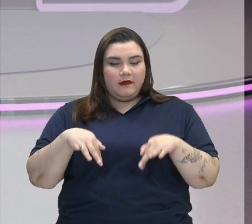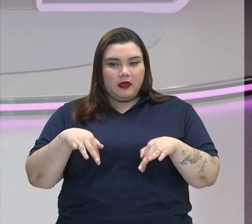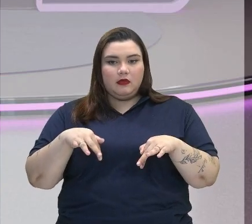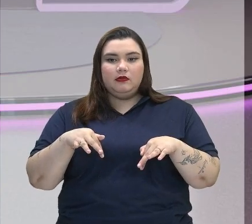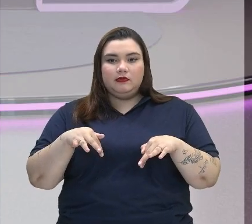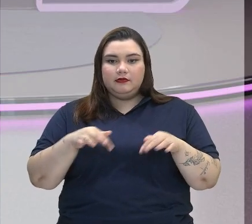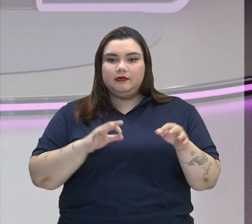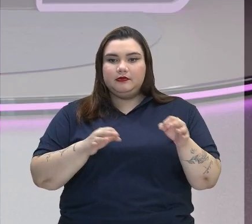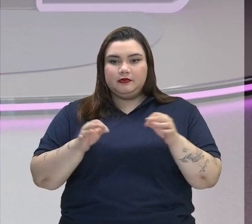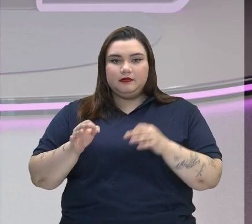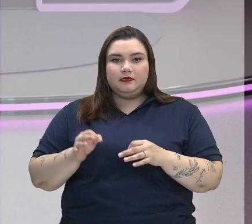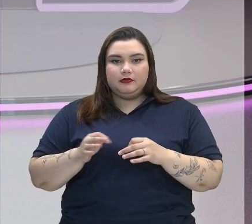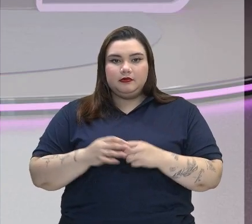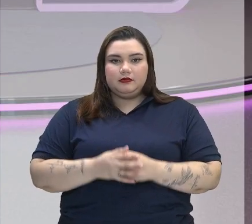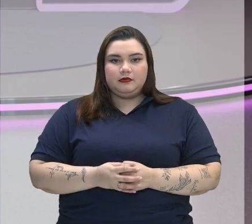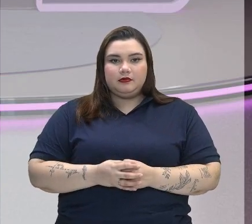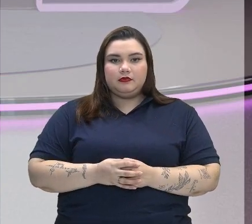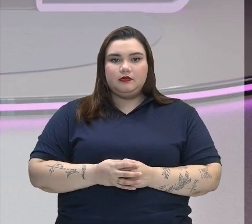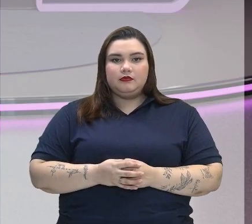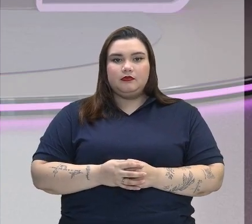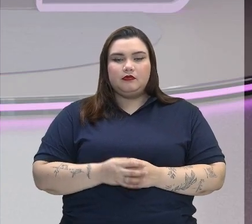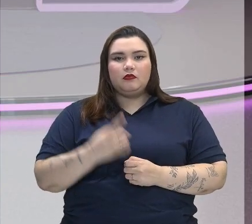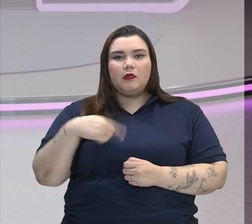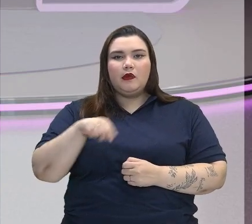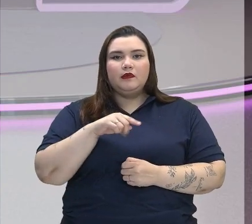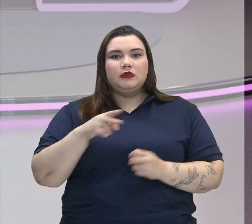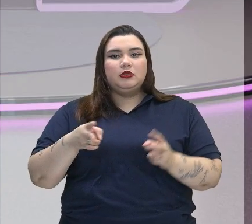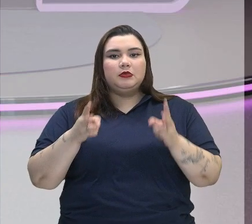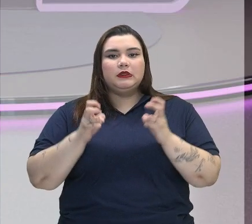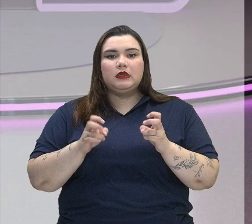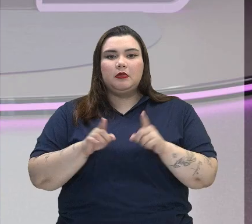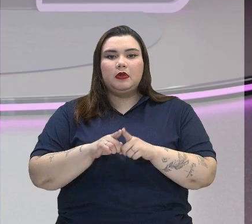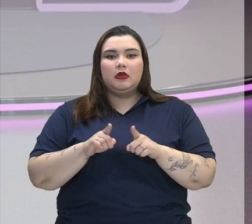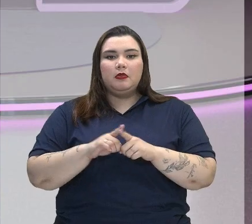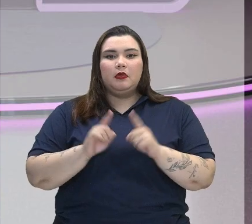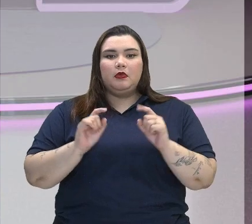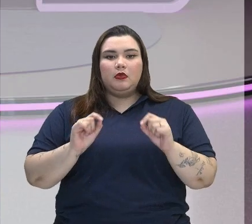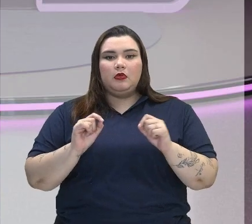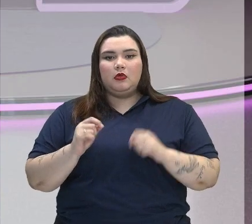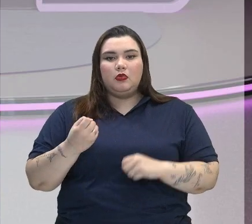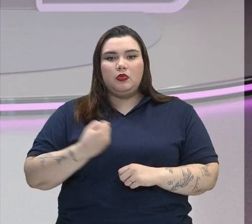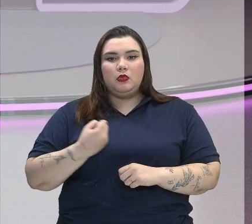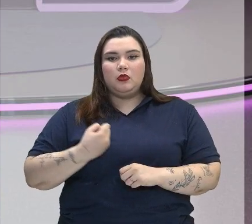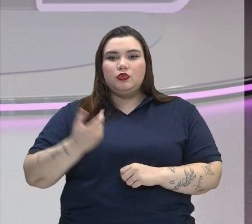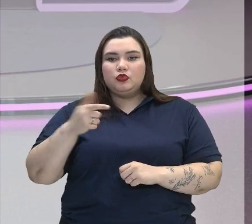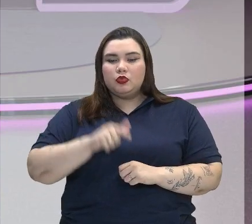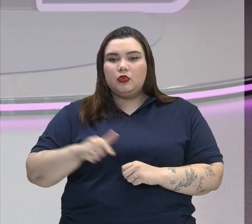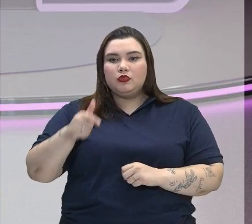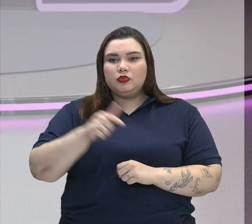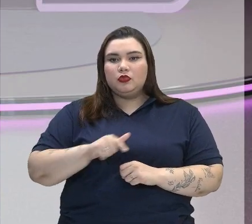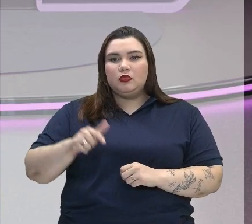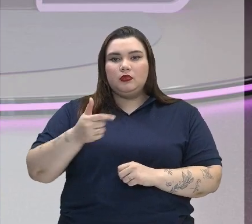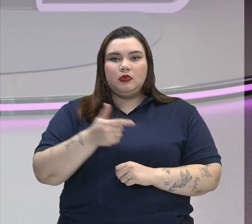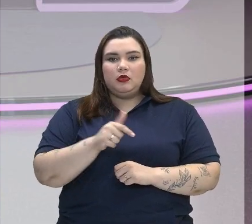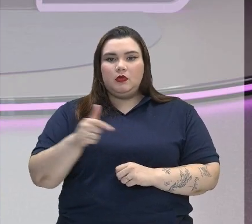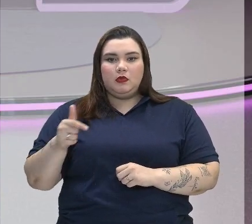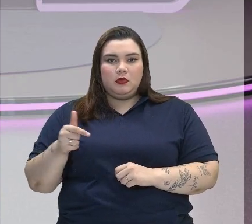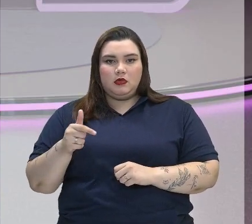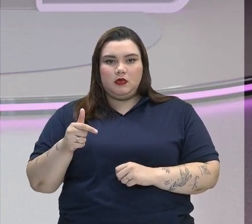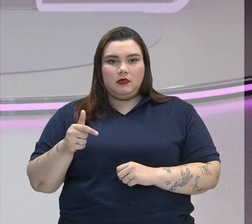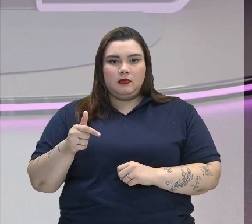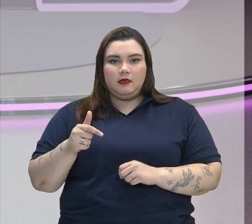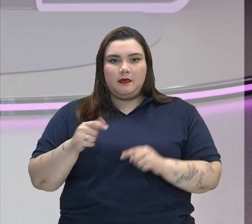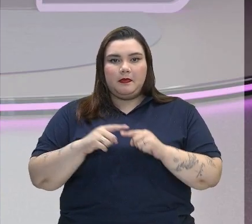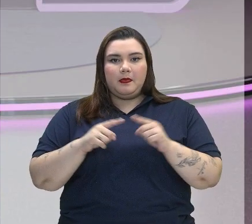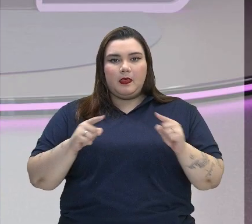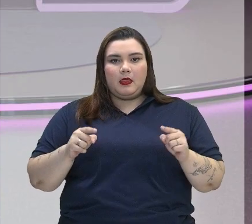lá que no final tem as reticências. E o que mais que você verifica aí nesse número? Que as casas não se repetem. Então, não é uma dízima periódica, é uma